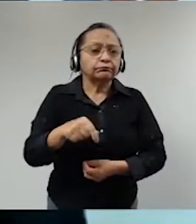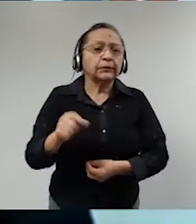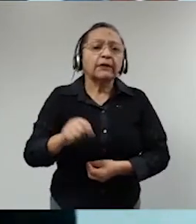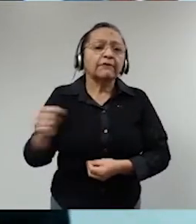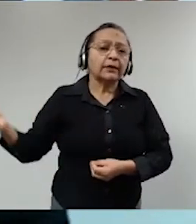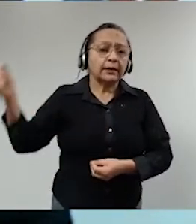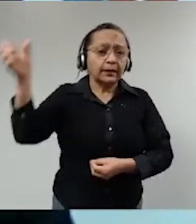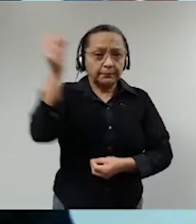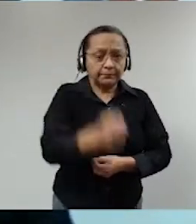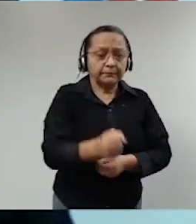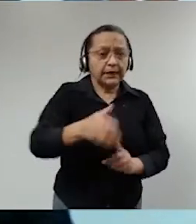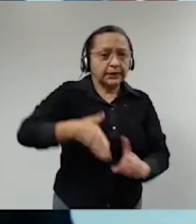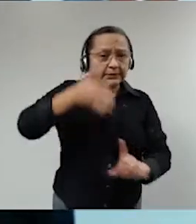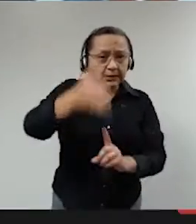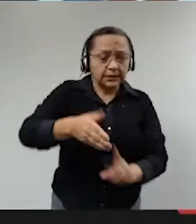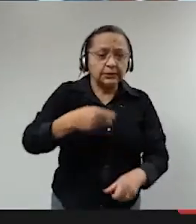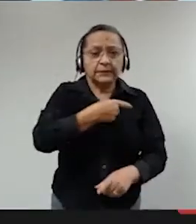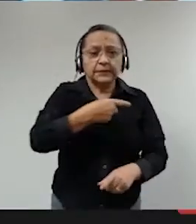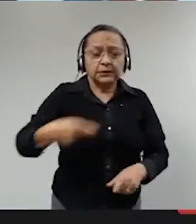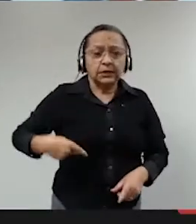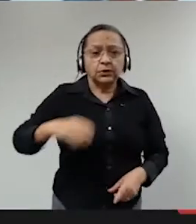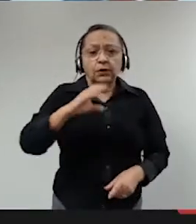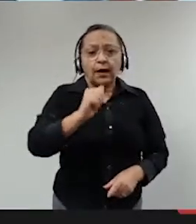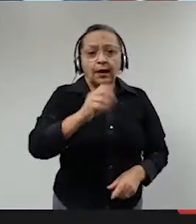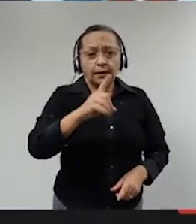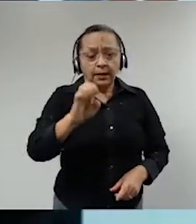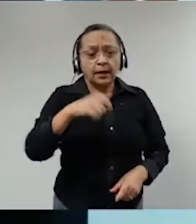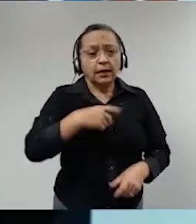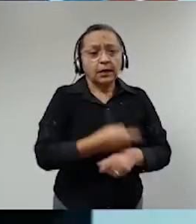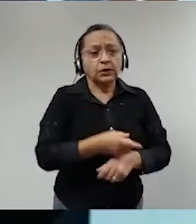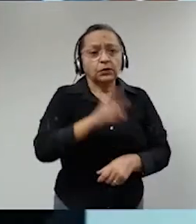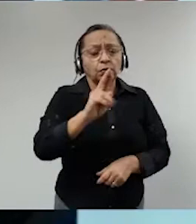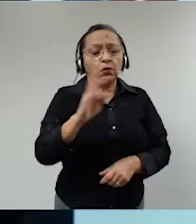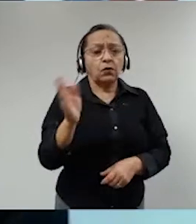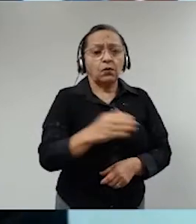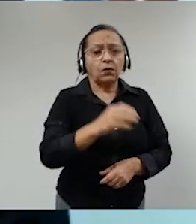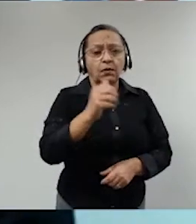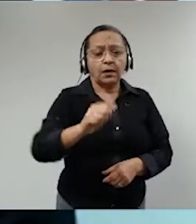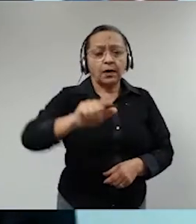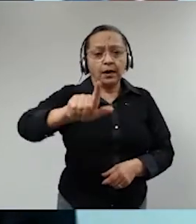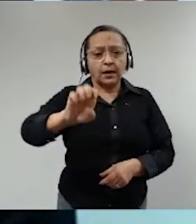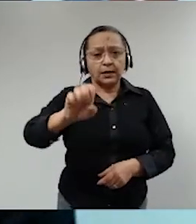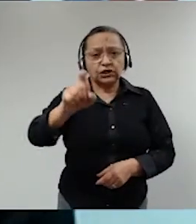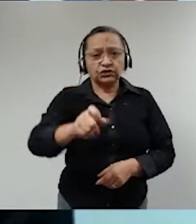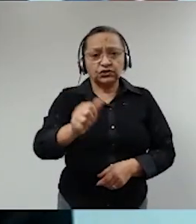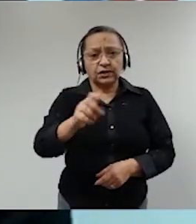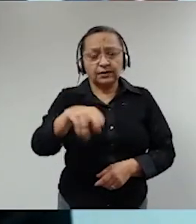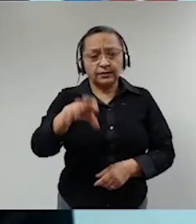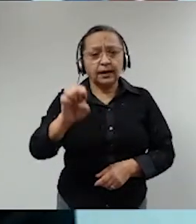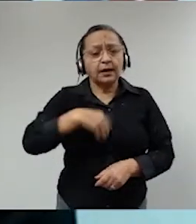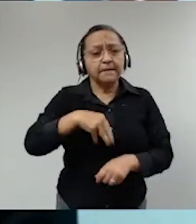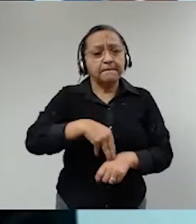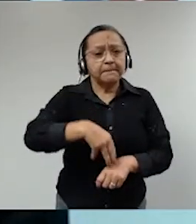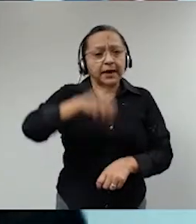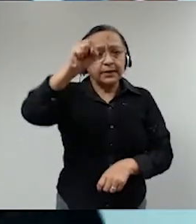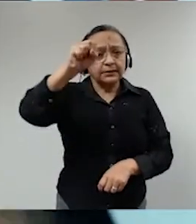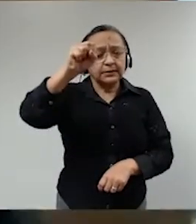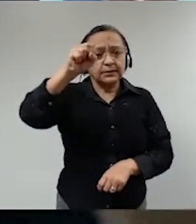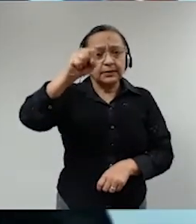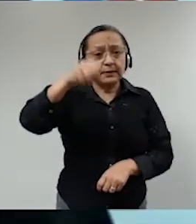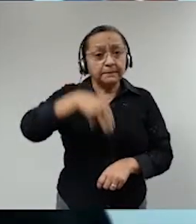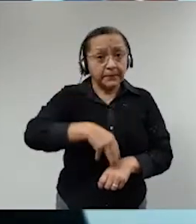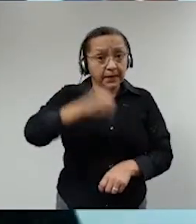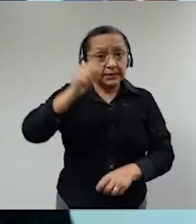do CAD, Dr. Alexandre Barreto. Ele é mestre em administração pública pela ele é